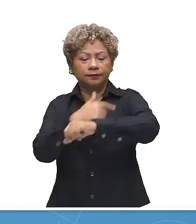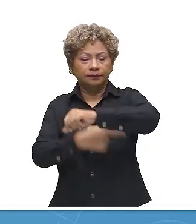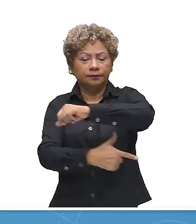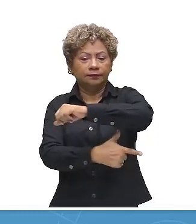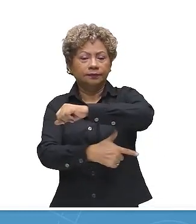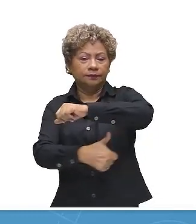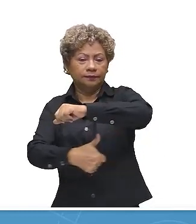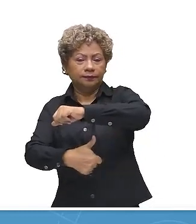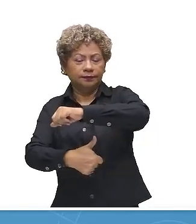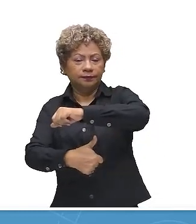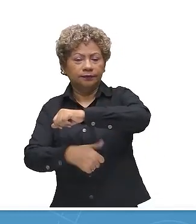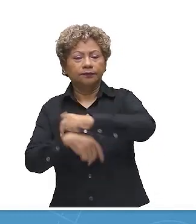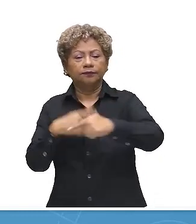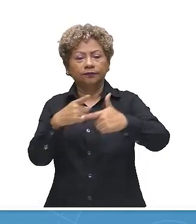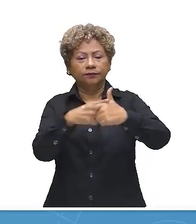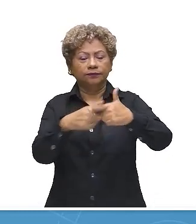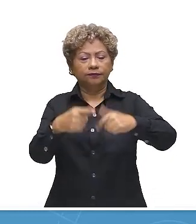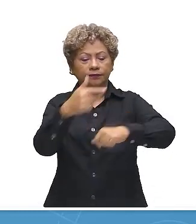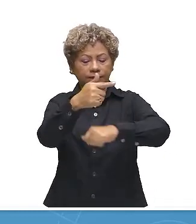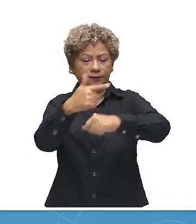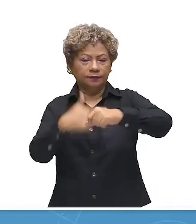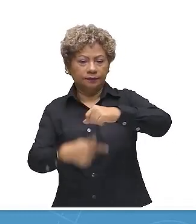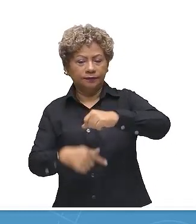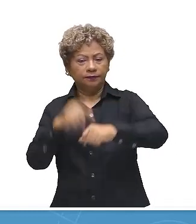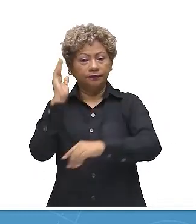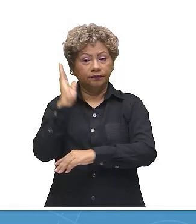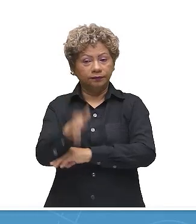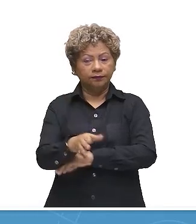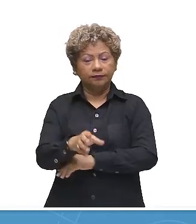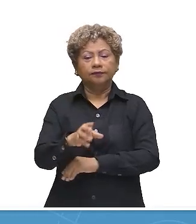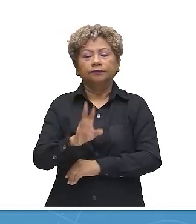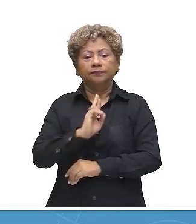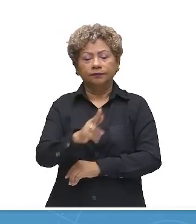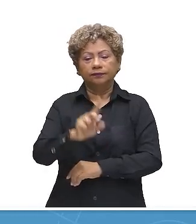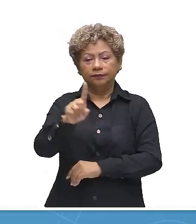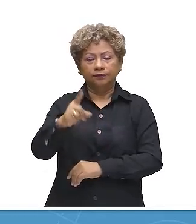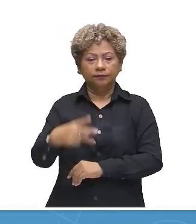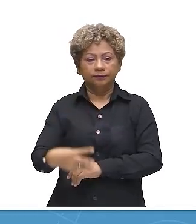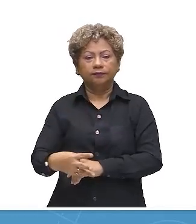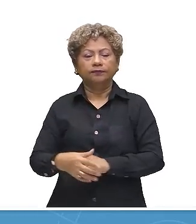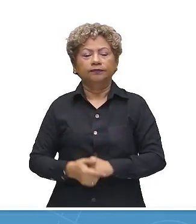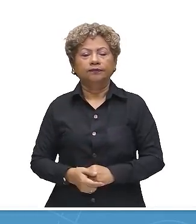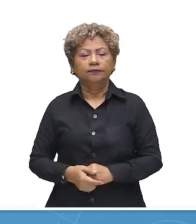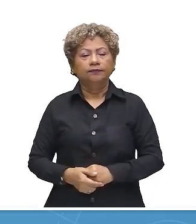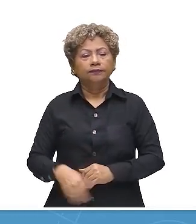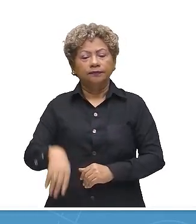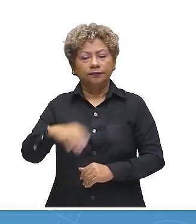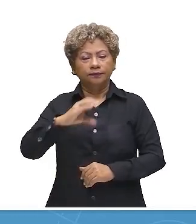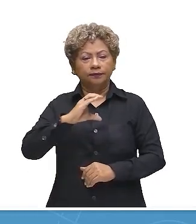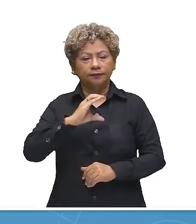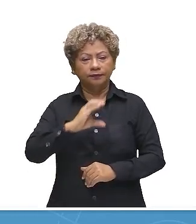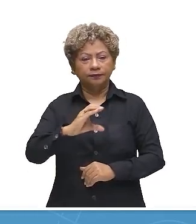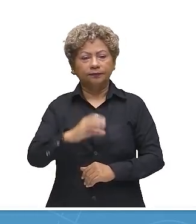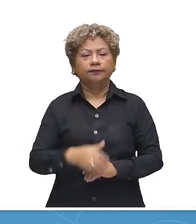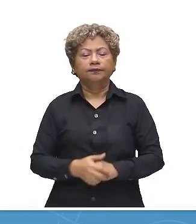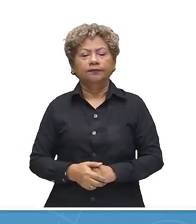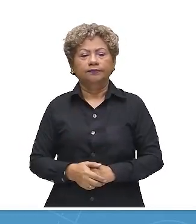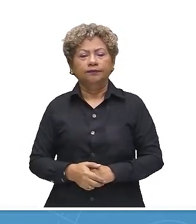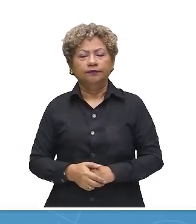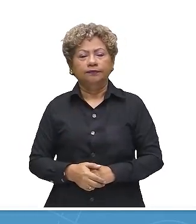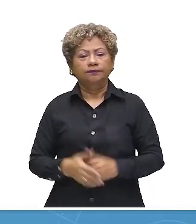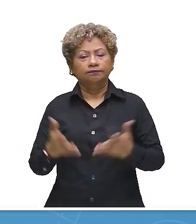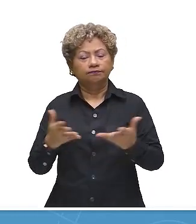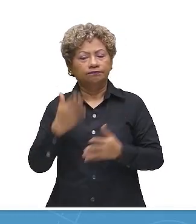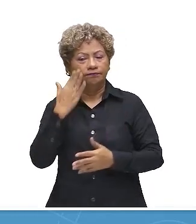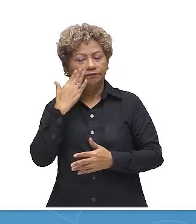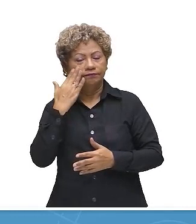por 7 deu 3, né? Bem direto. Letra C. Aí eu dividi por